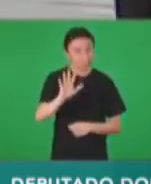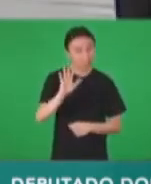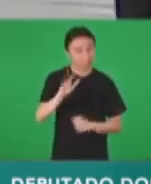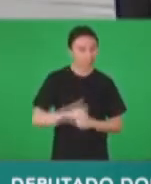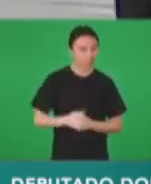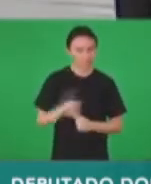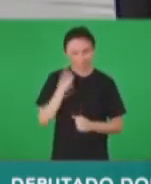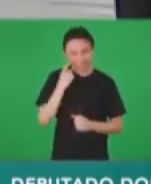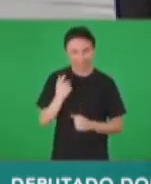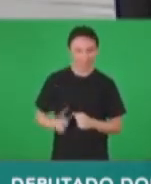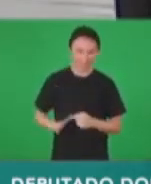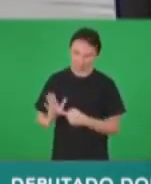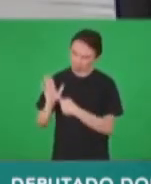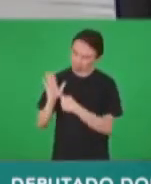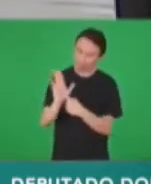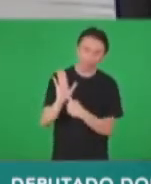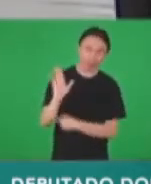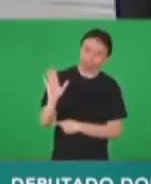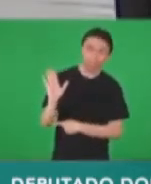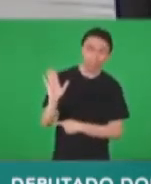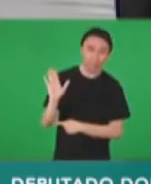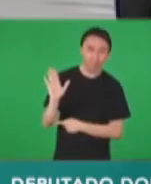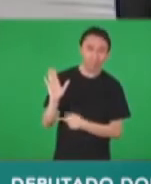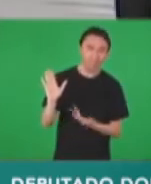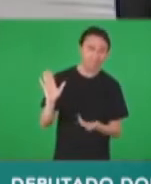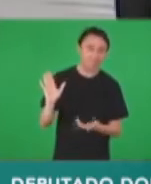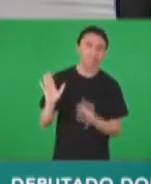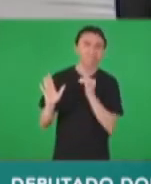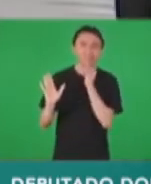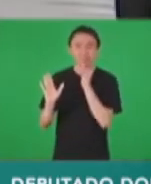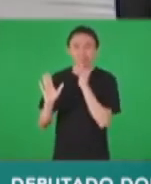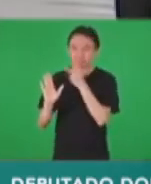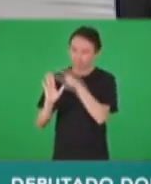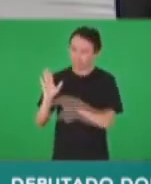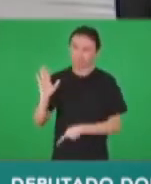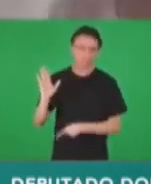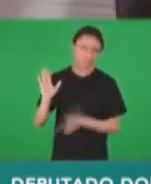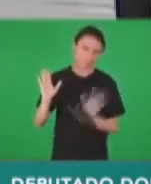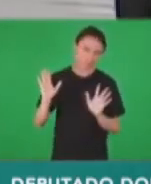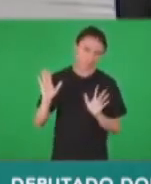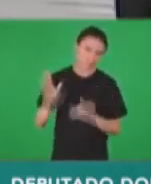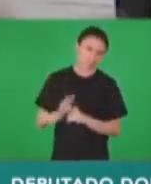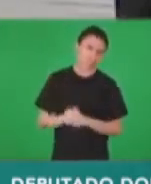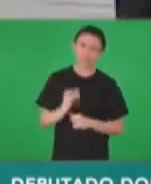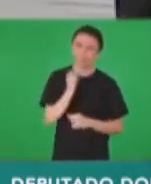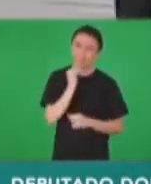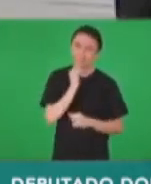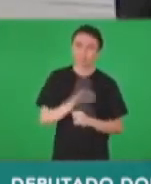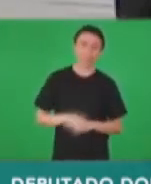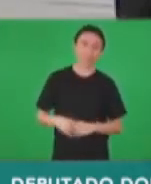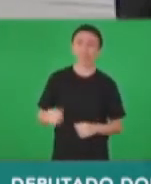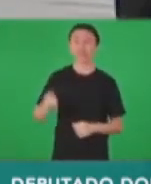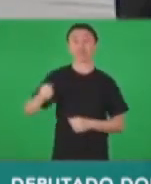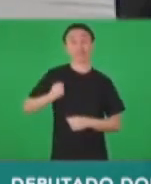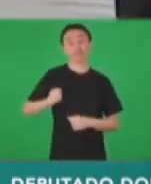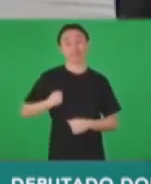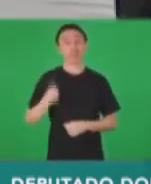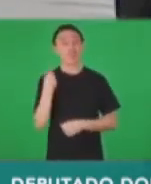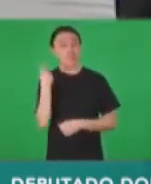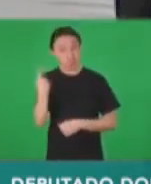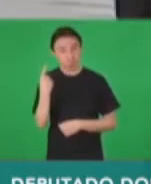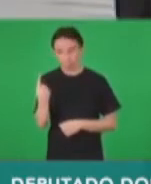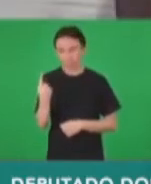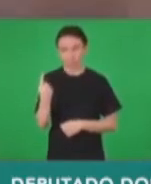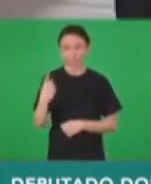tem lá no lote, na unidade 1, um município, os municípios da